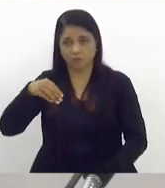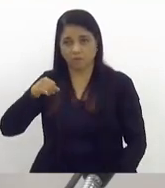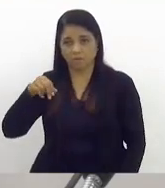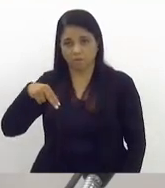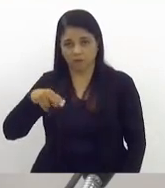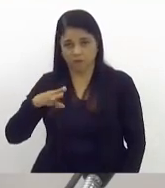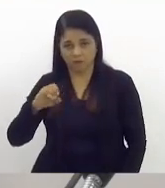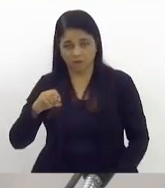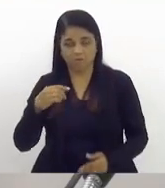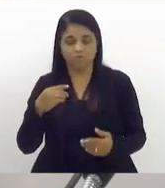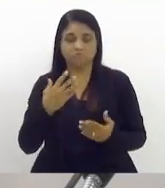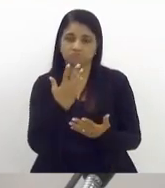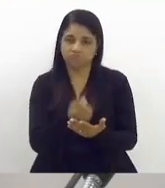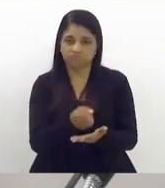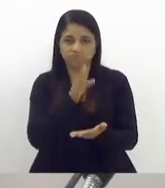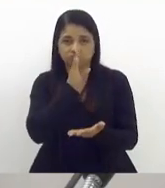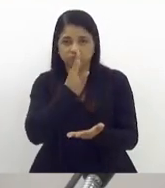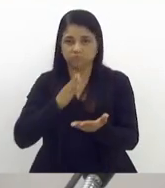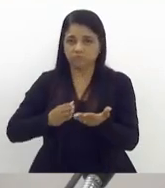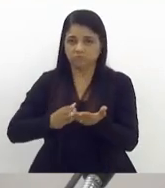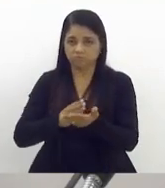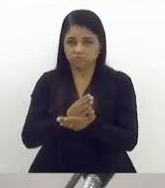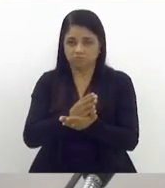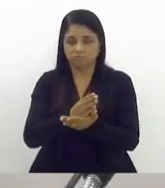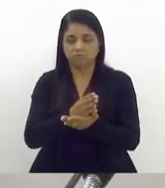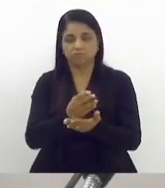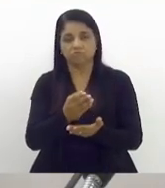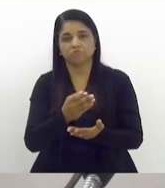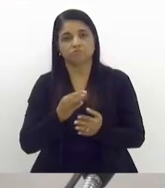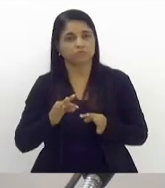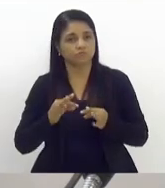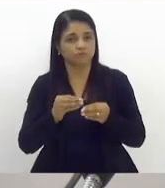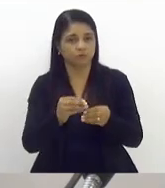estão, aprovado por unanimidade em constitucionalidade,